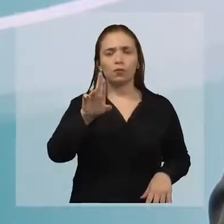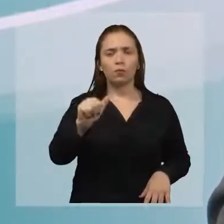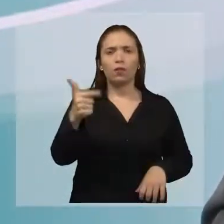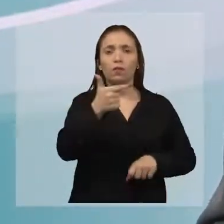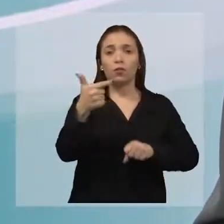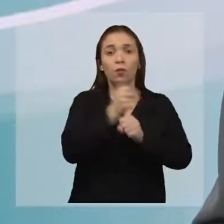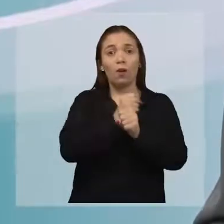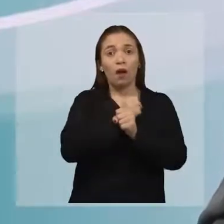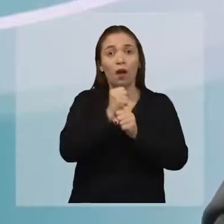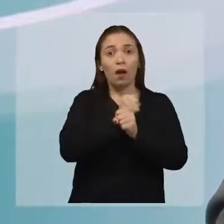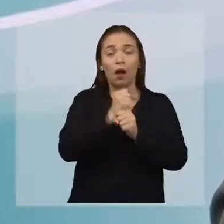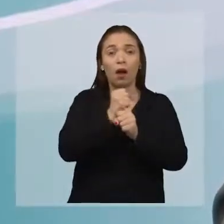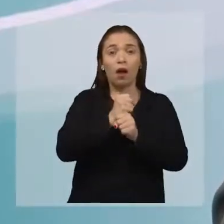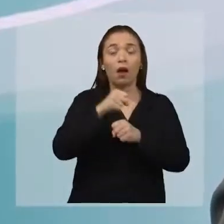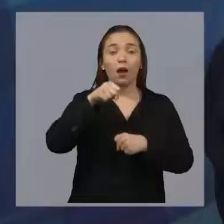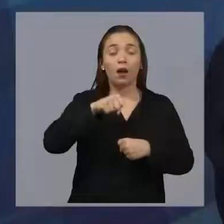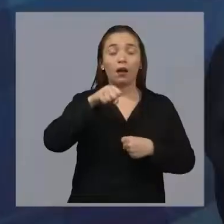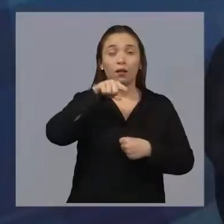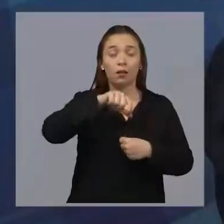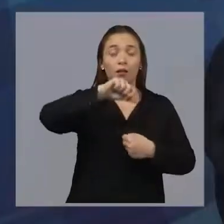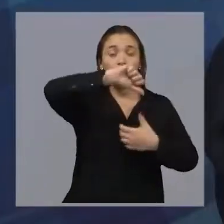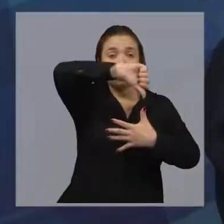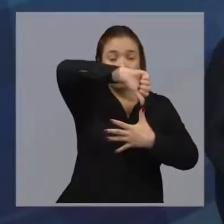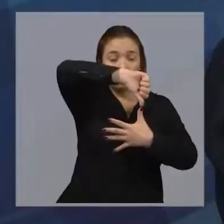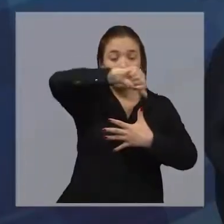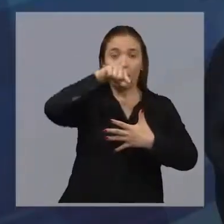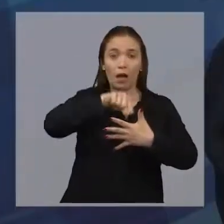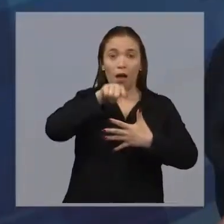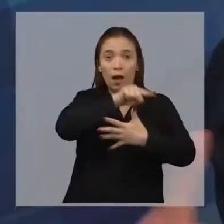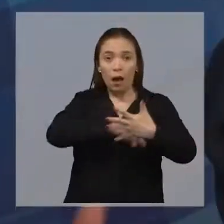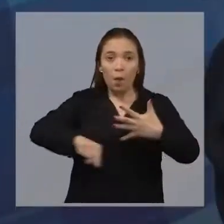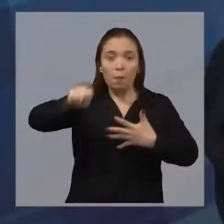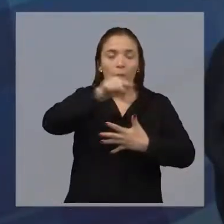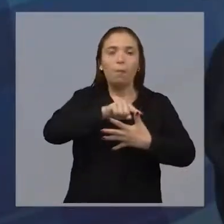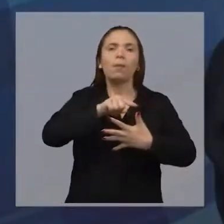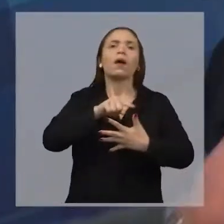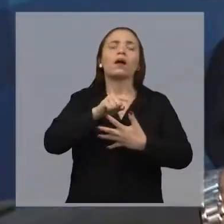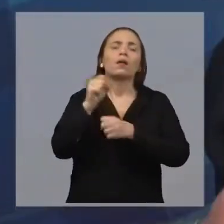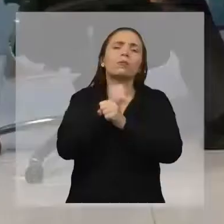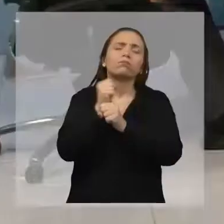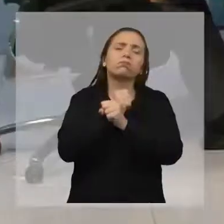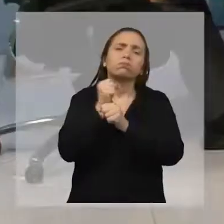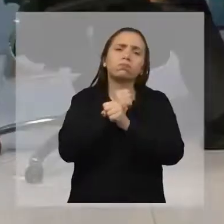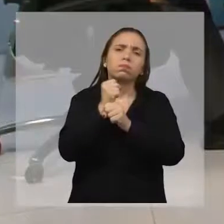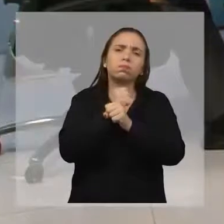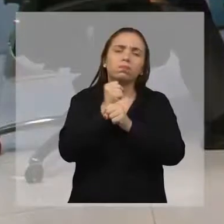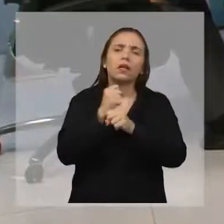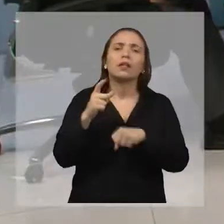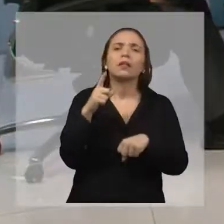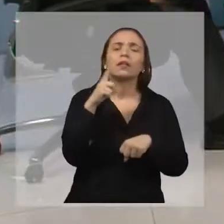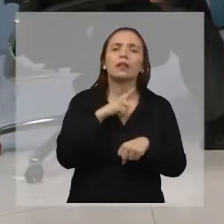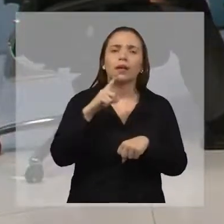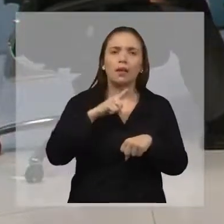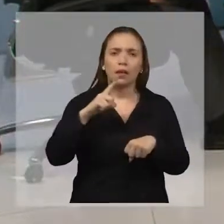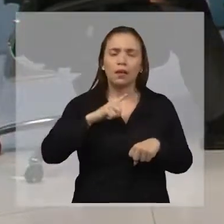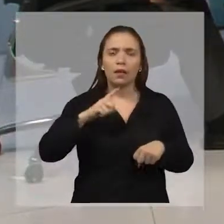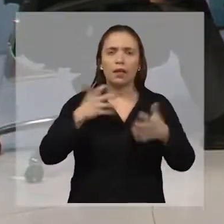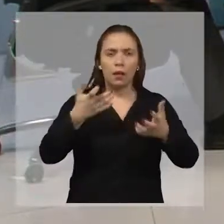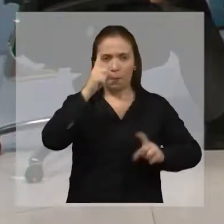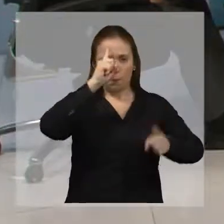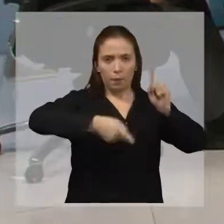dos nossos debatedores, os professores Roberto Martins Rodrigues, Clésio Arruda e Rui Martinho Rodrigues. E eu quero, desde